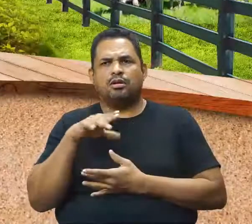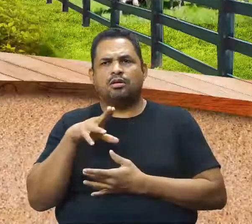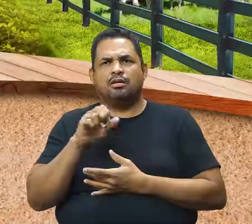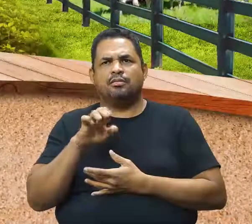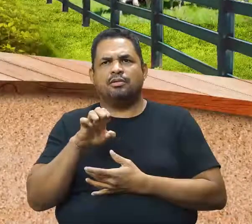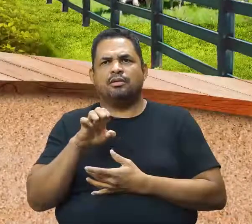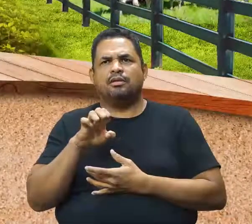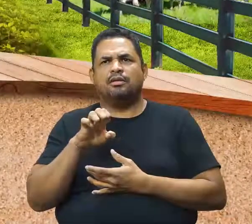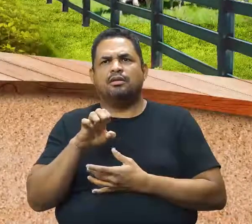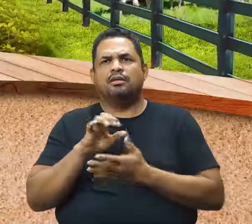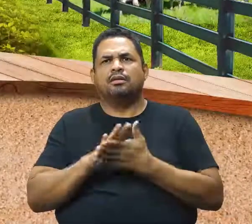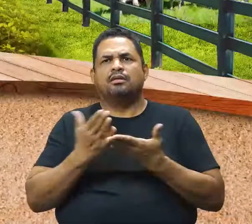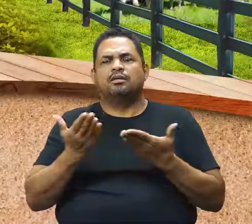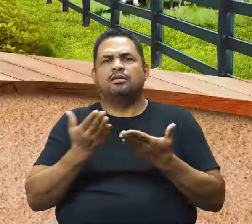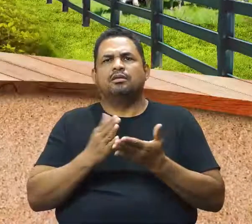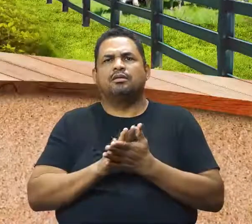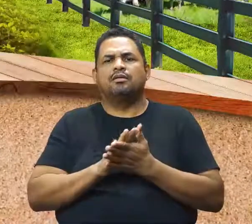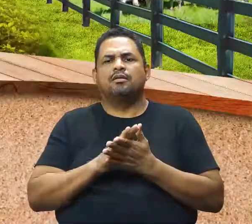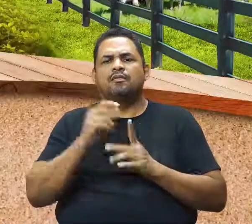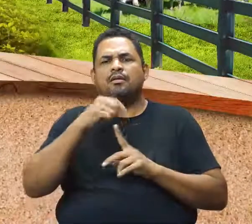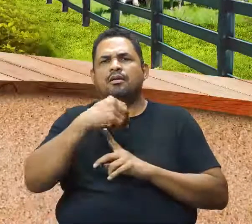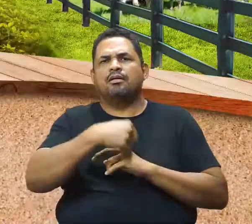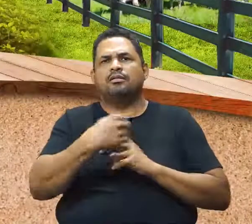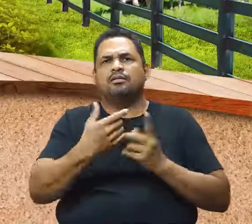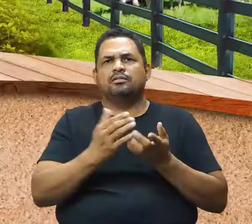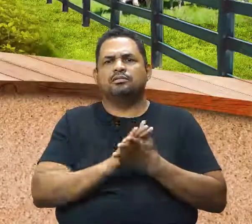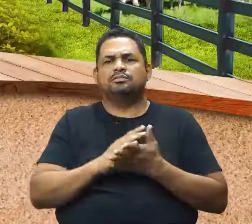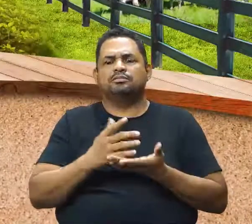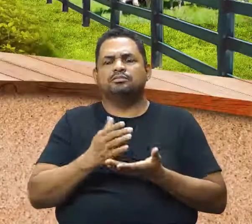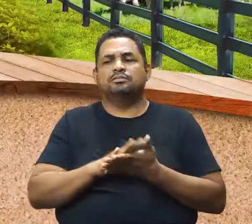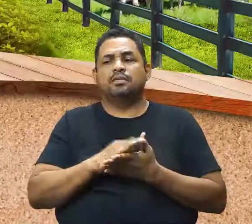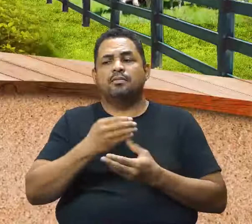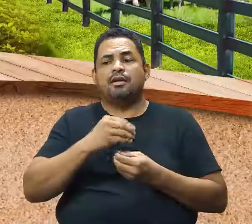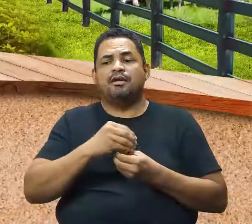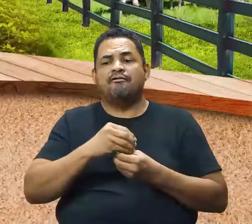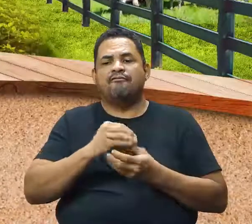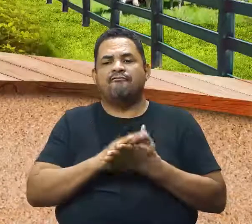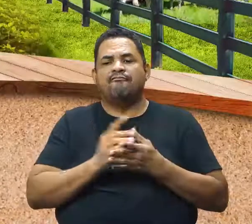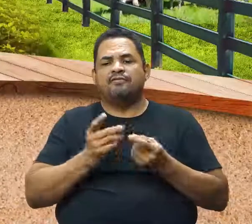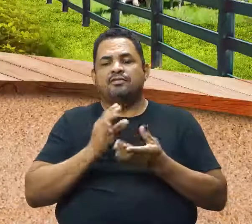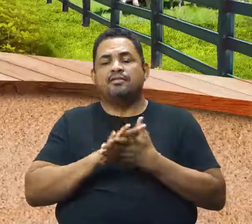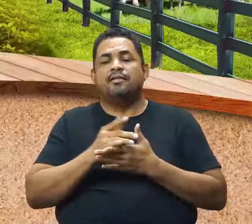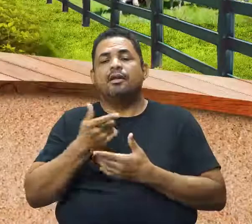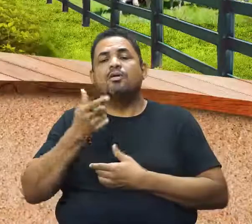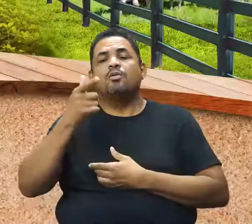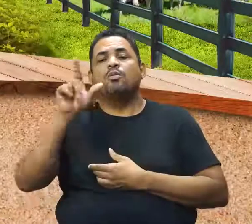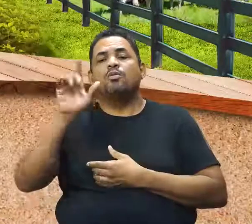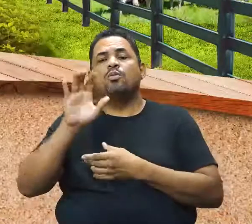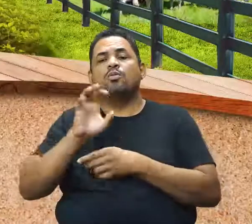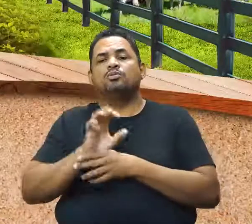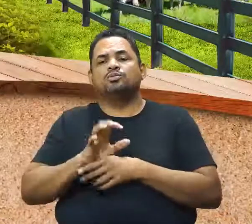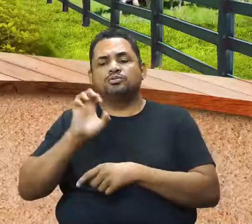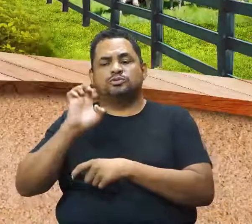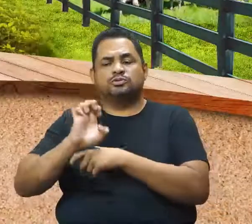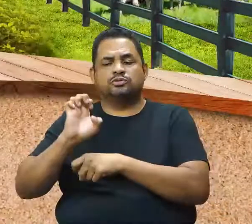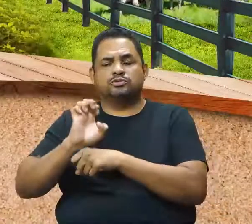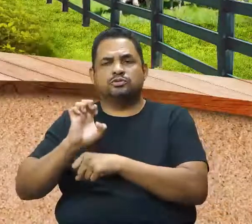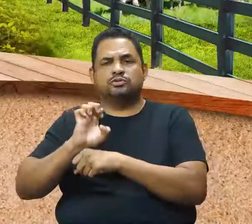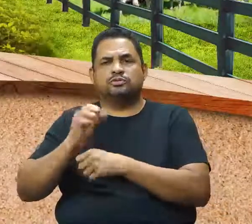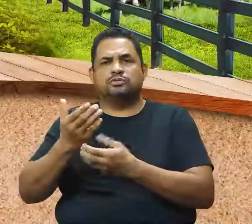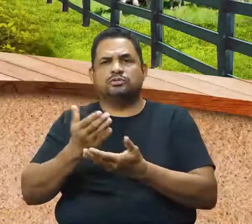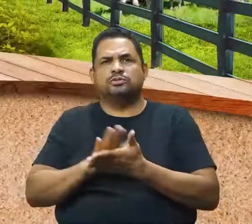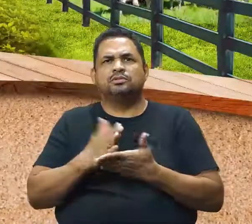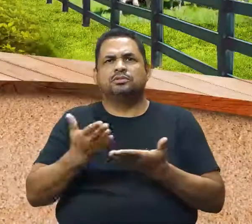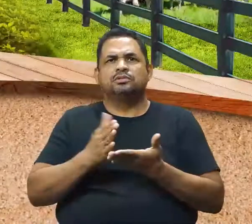dar um valor, isso claro que não é para o mercado interno, isso é para o mercado externo, para outros estados, que do creme de banana, que é aquela banana